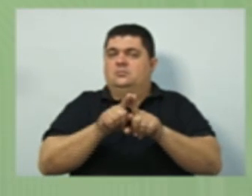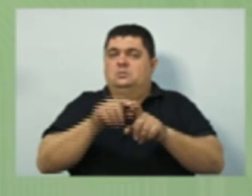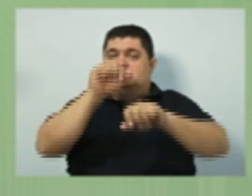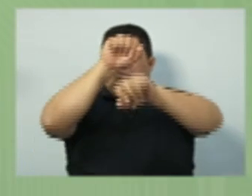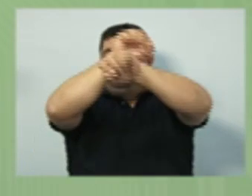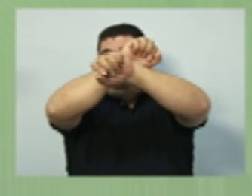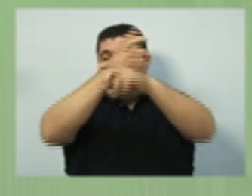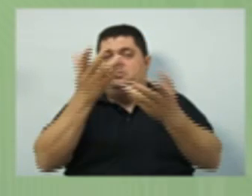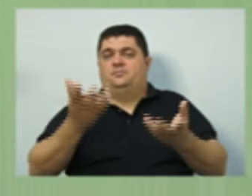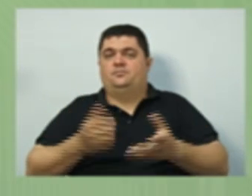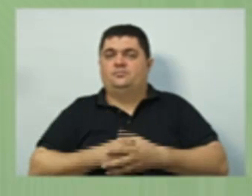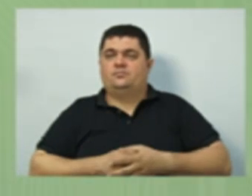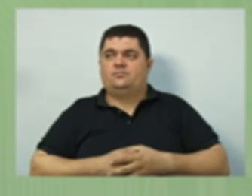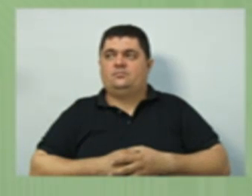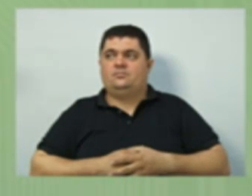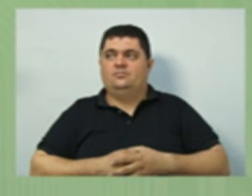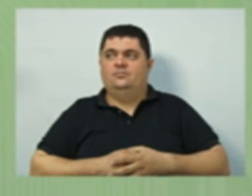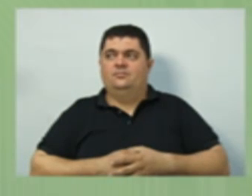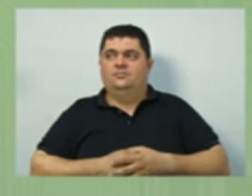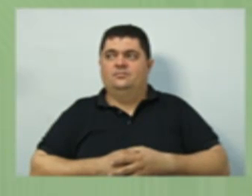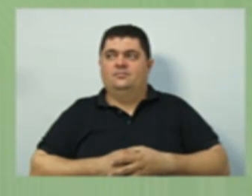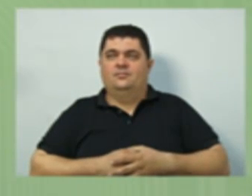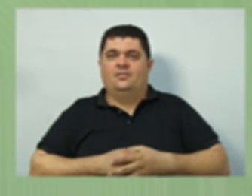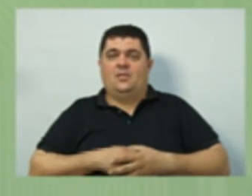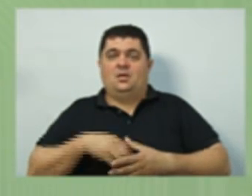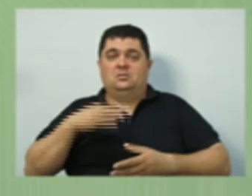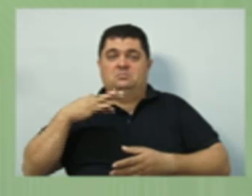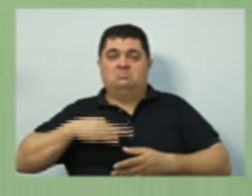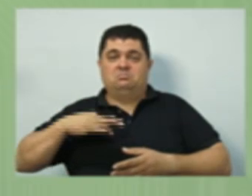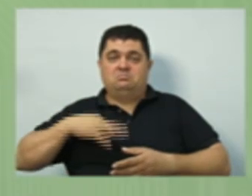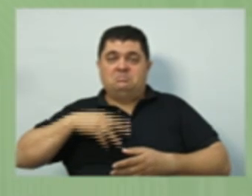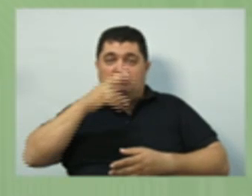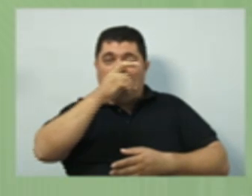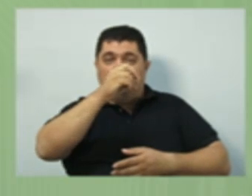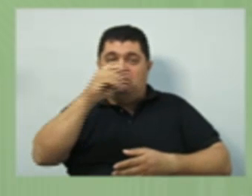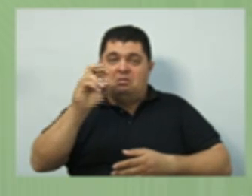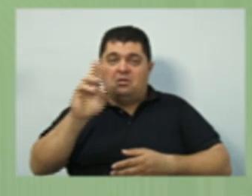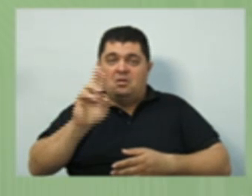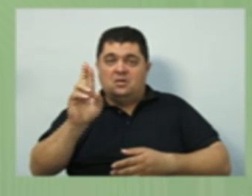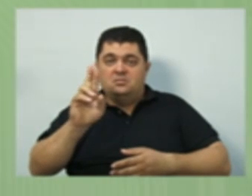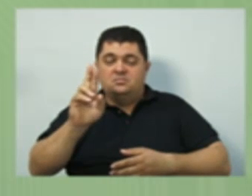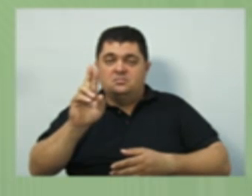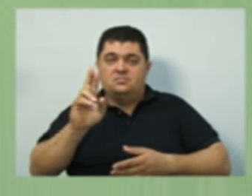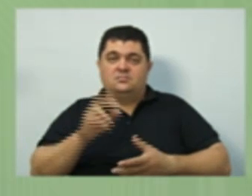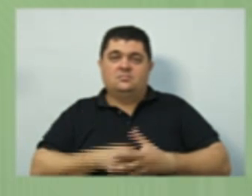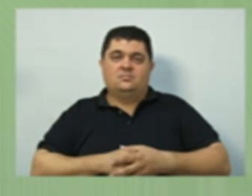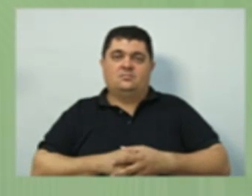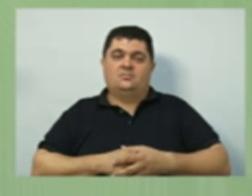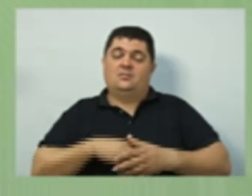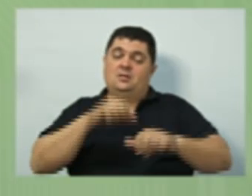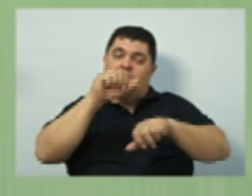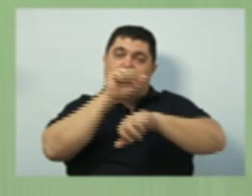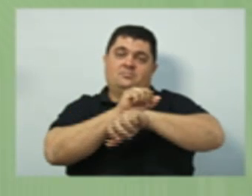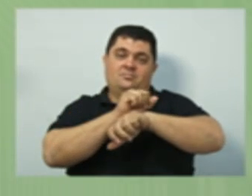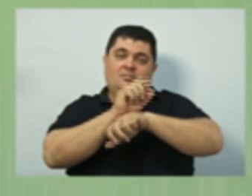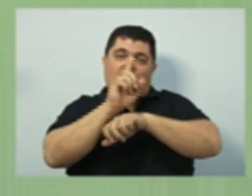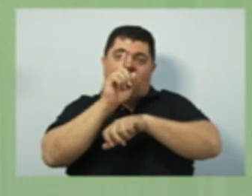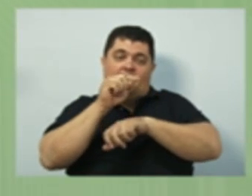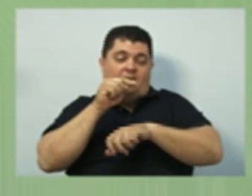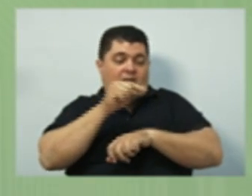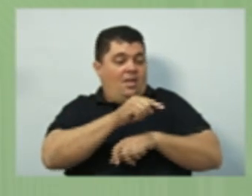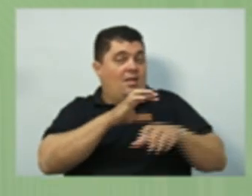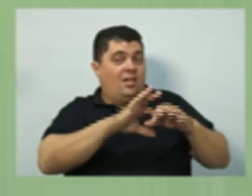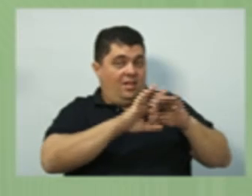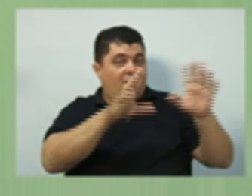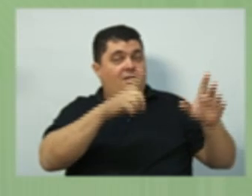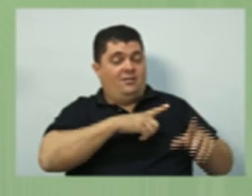escravo? Está recebendo R$500. O escravo, no entanto, é ele que está